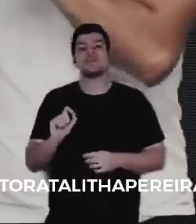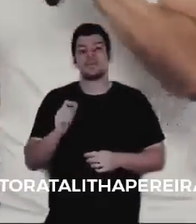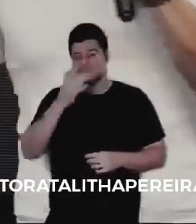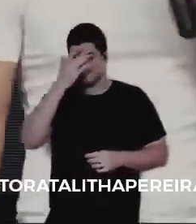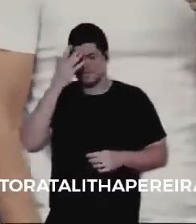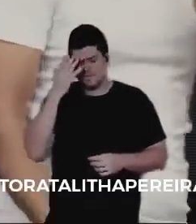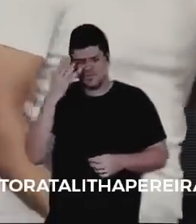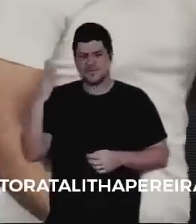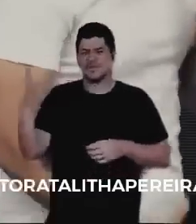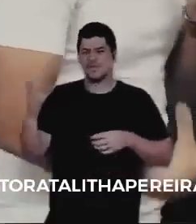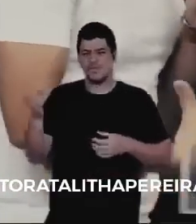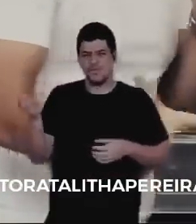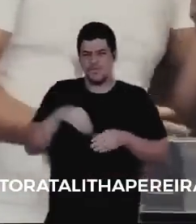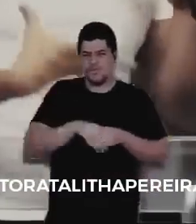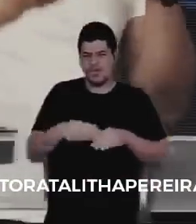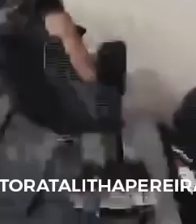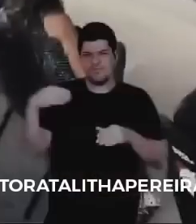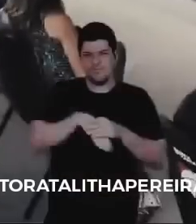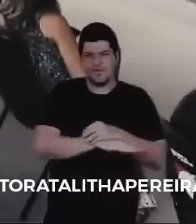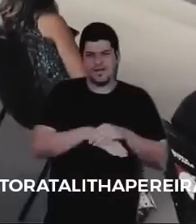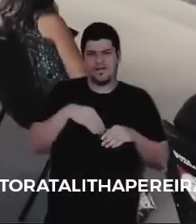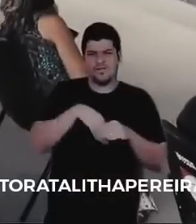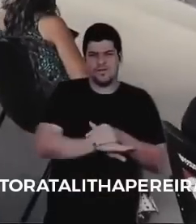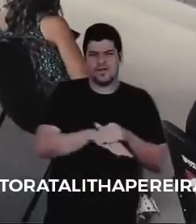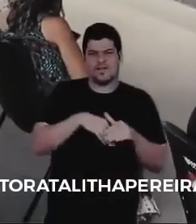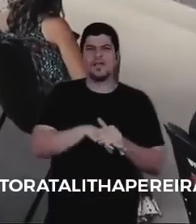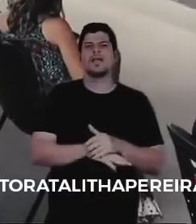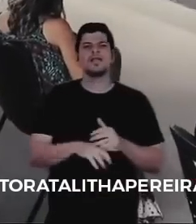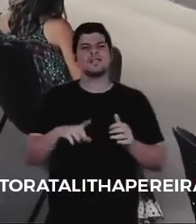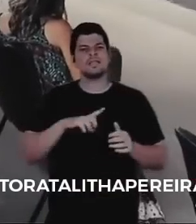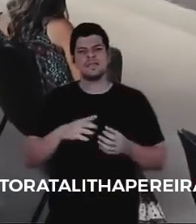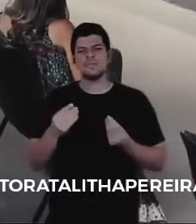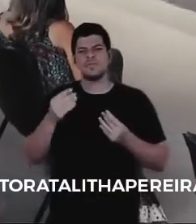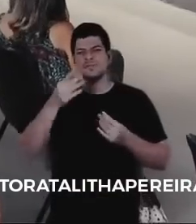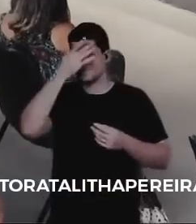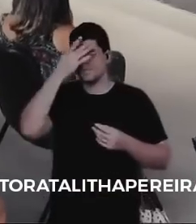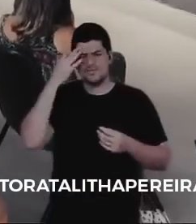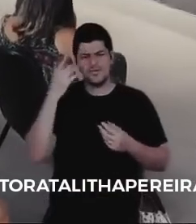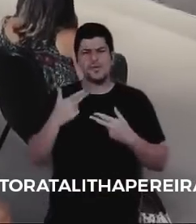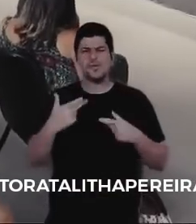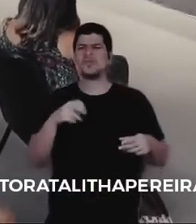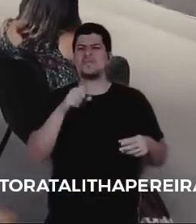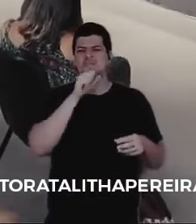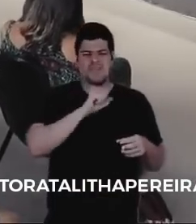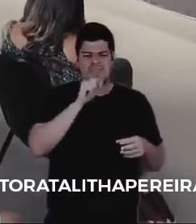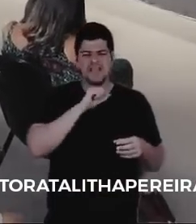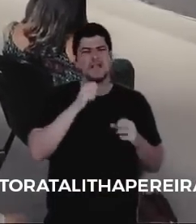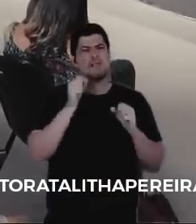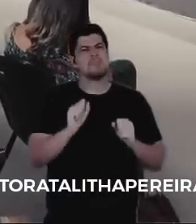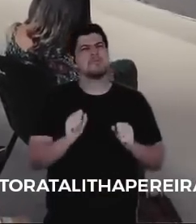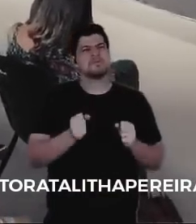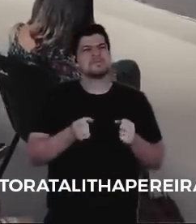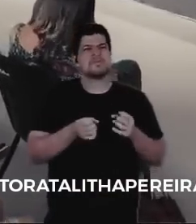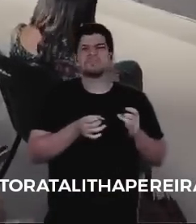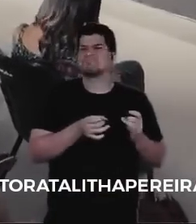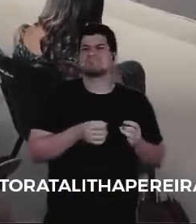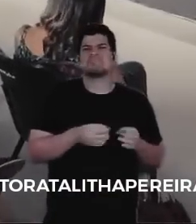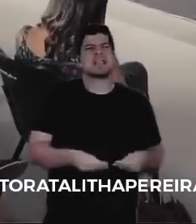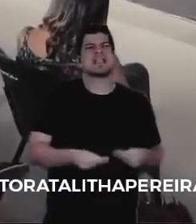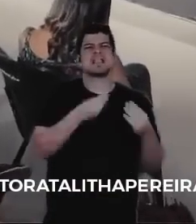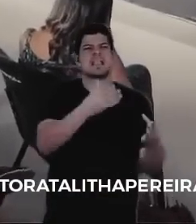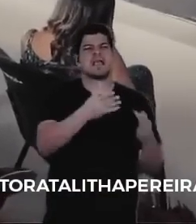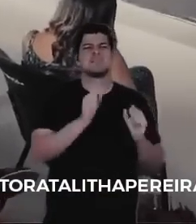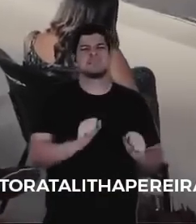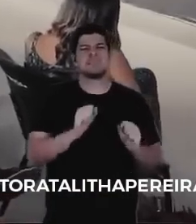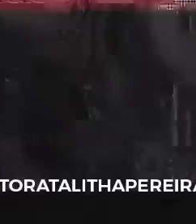acumuladores. É para pensar que tem gente que tem tanta coisa velha que já podia ter já dado para tanta gente, até para abençoar outras pessoas,